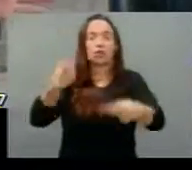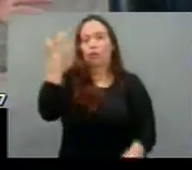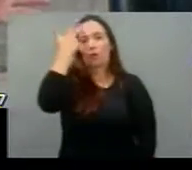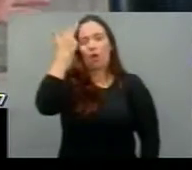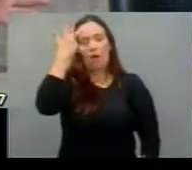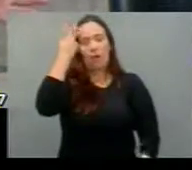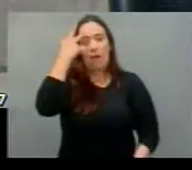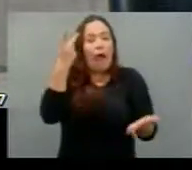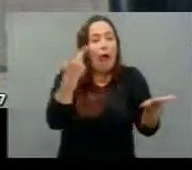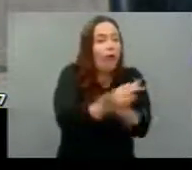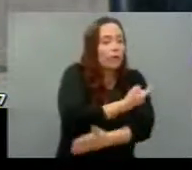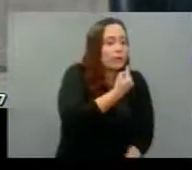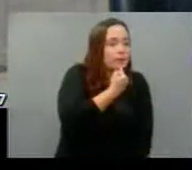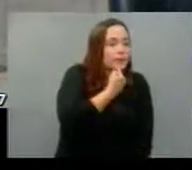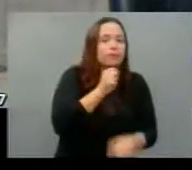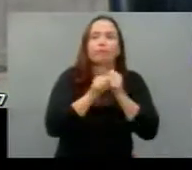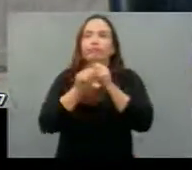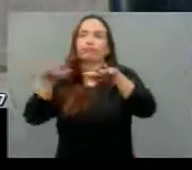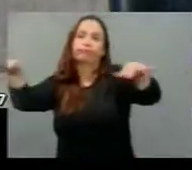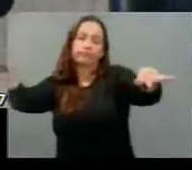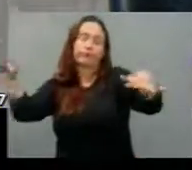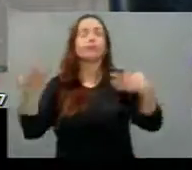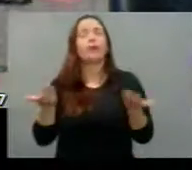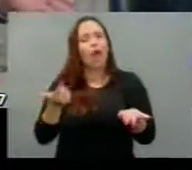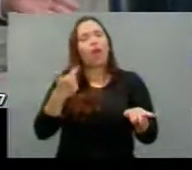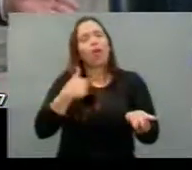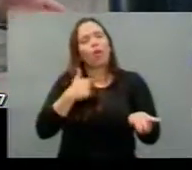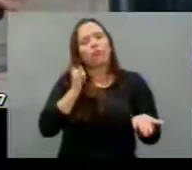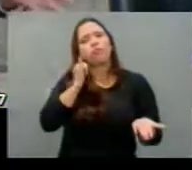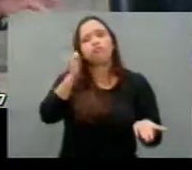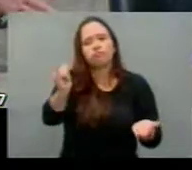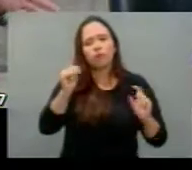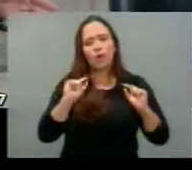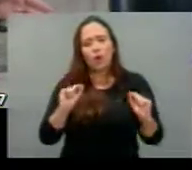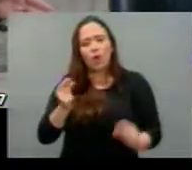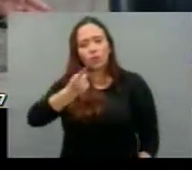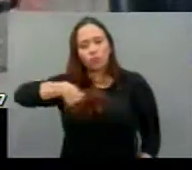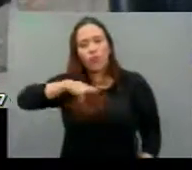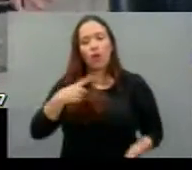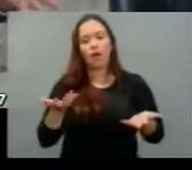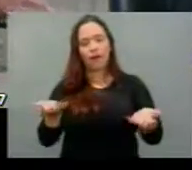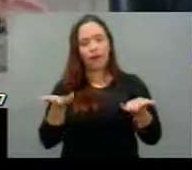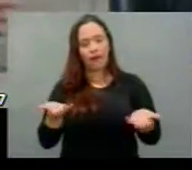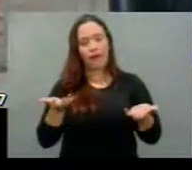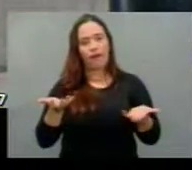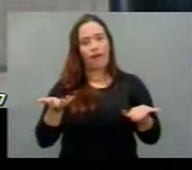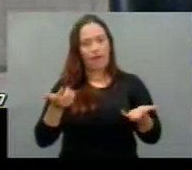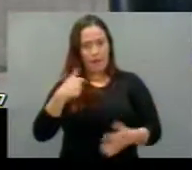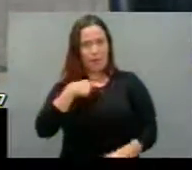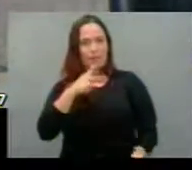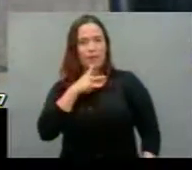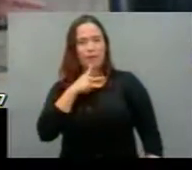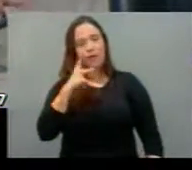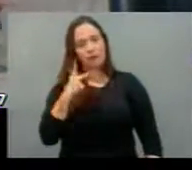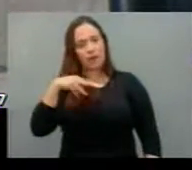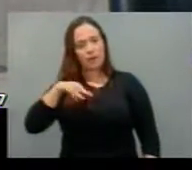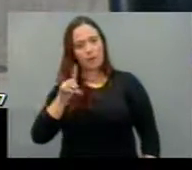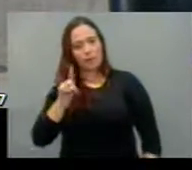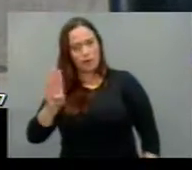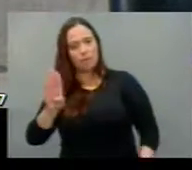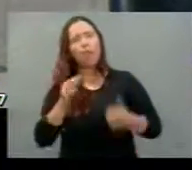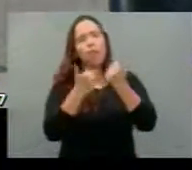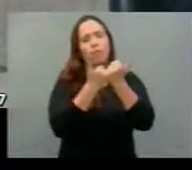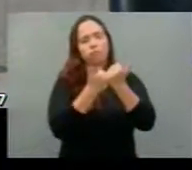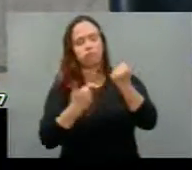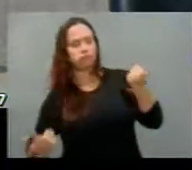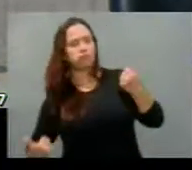suscetíveis a acontecer. Mas o que eu digo a Vossa Excelência é que o que nós queremos, nós mesmos que fazemos parte do PMDB, do senador Eunício